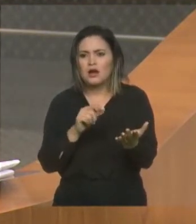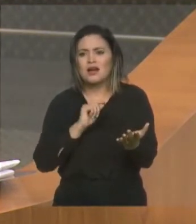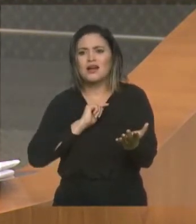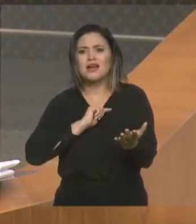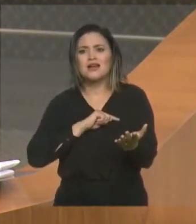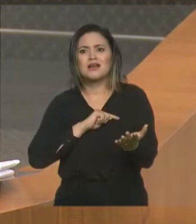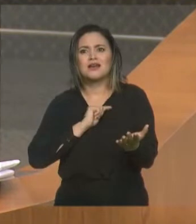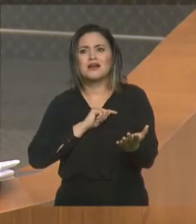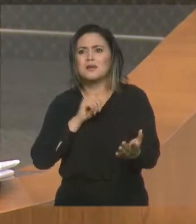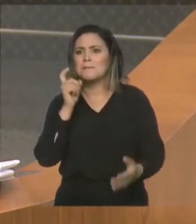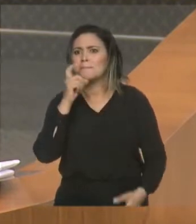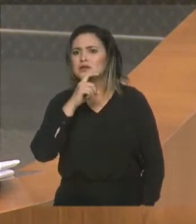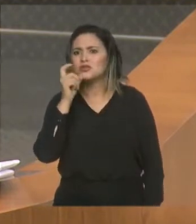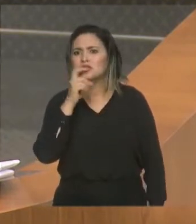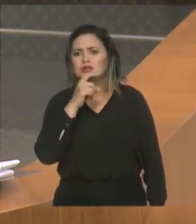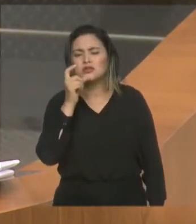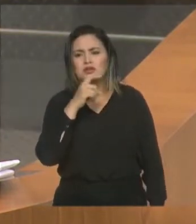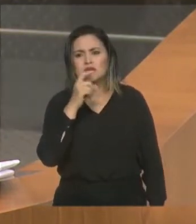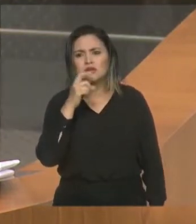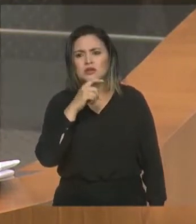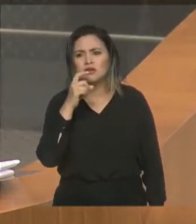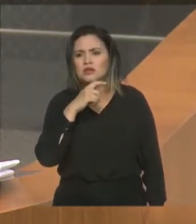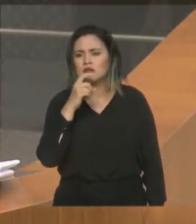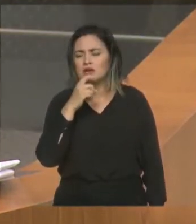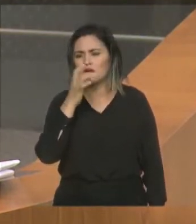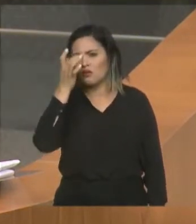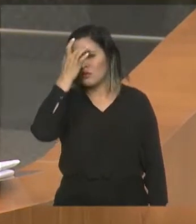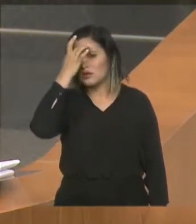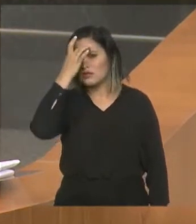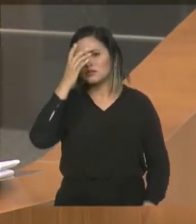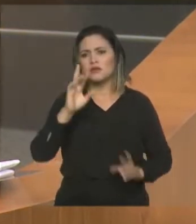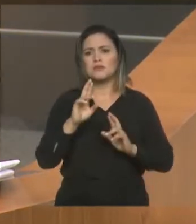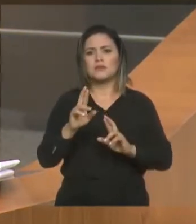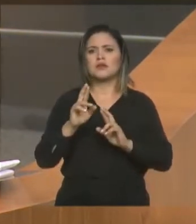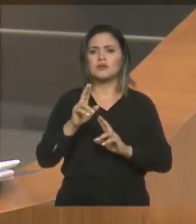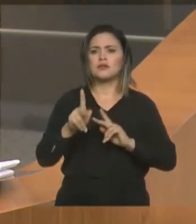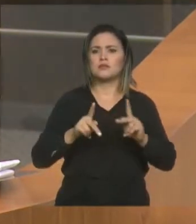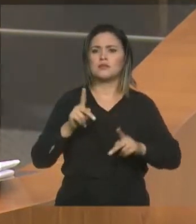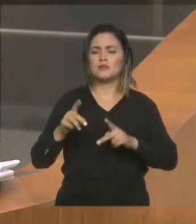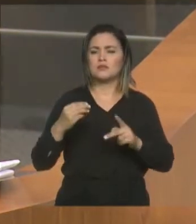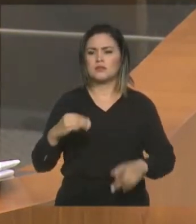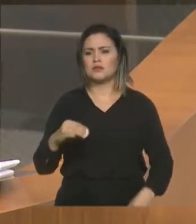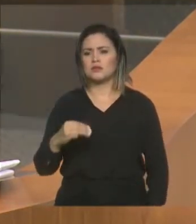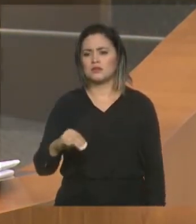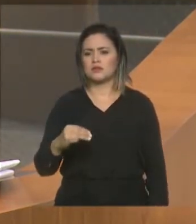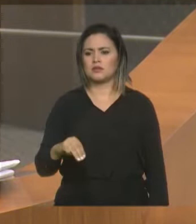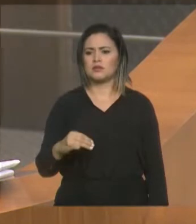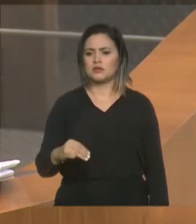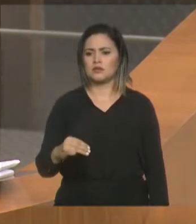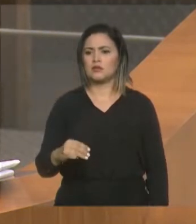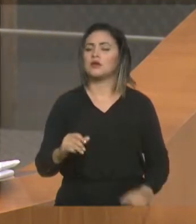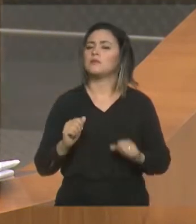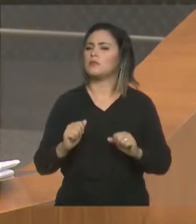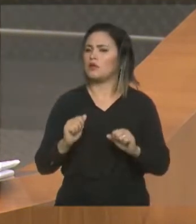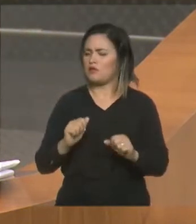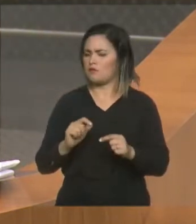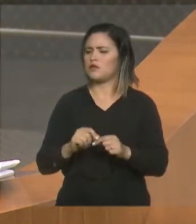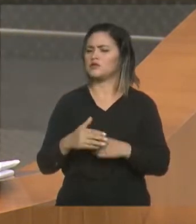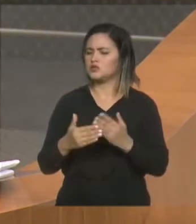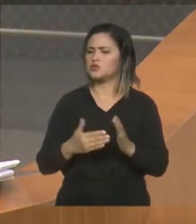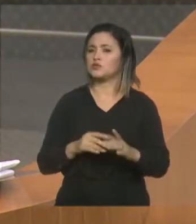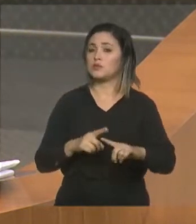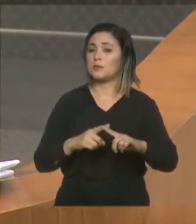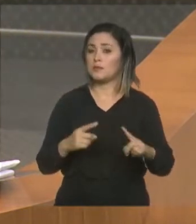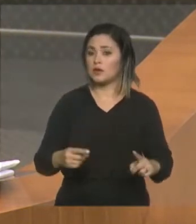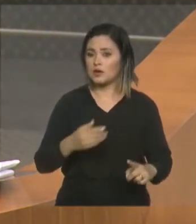lesando a consciência e a esperança do povo maranhense. Poderia ser admitido tudo, mas sobretudo de um governo que se